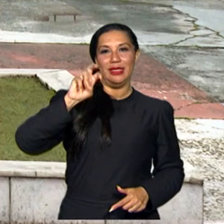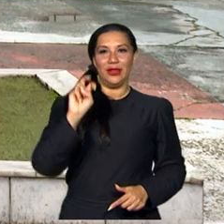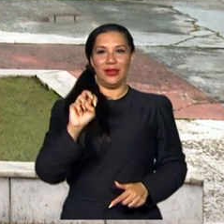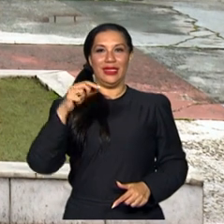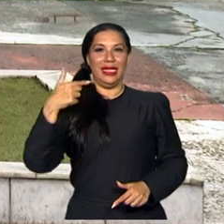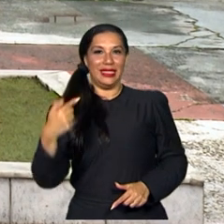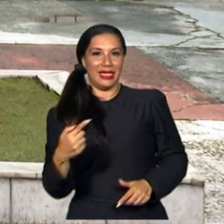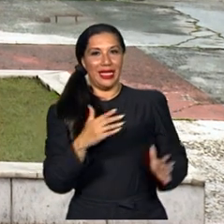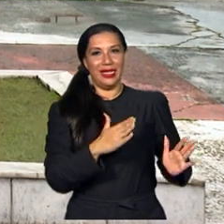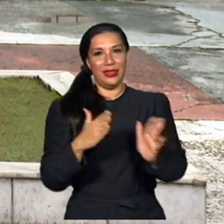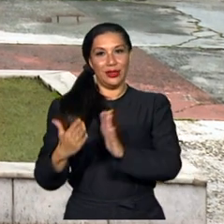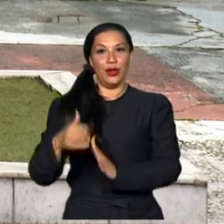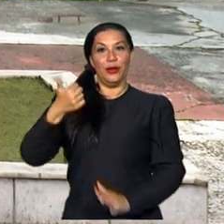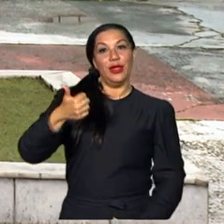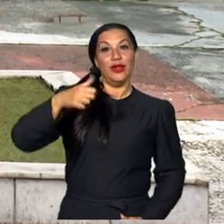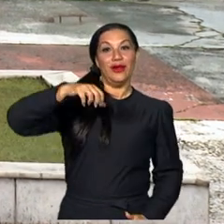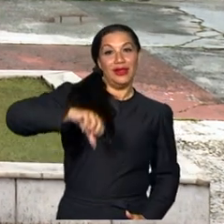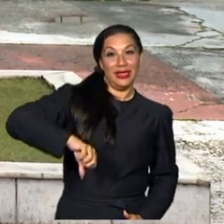1957 a